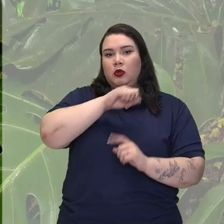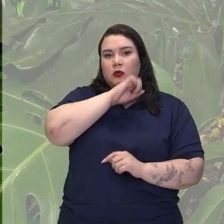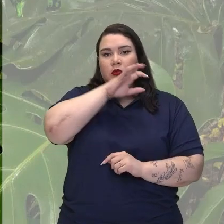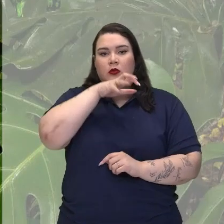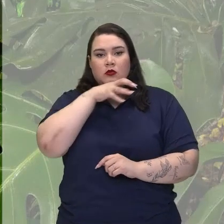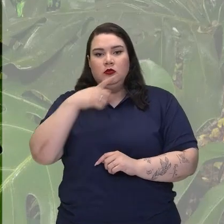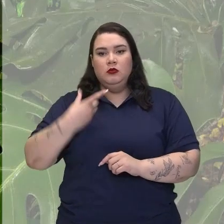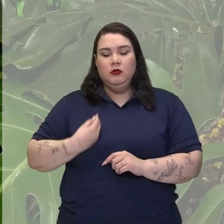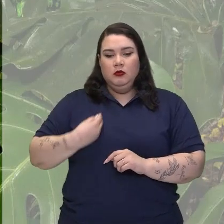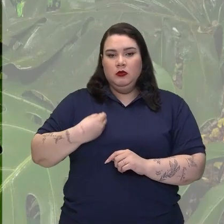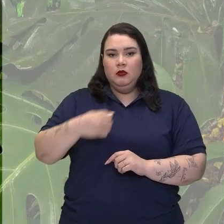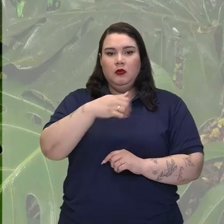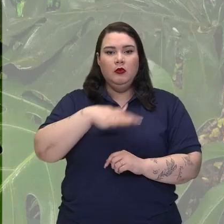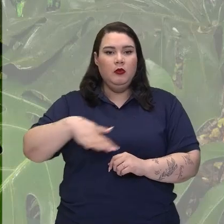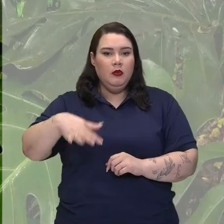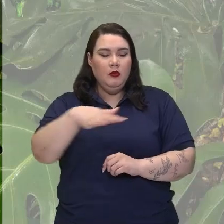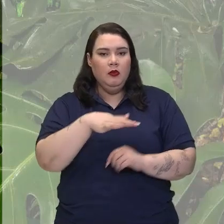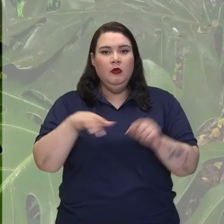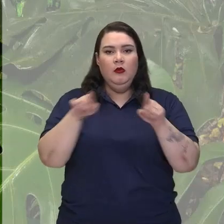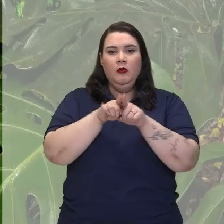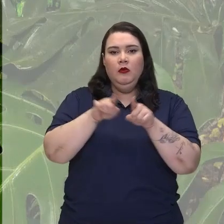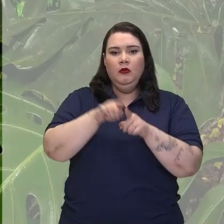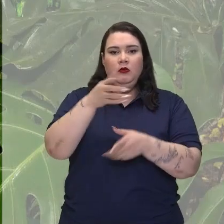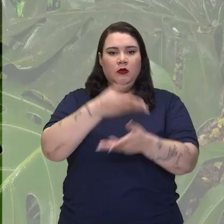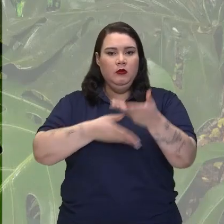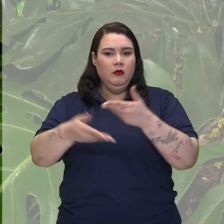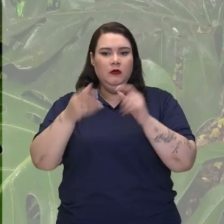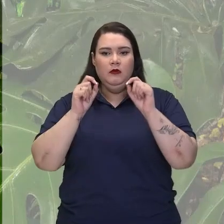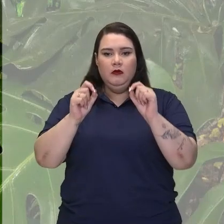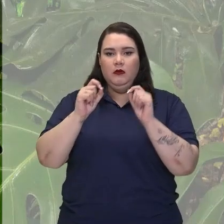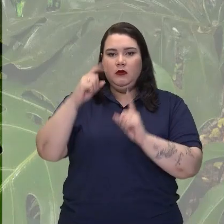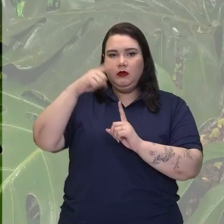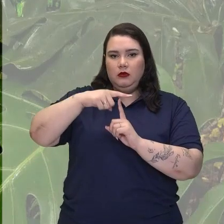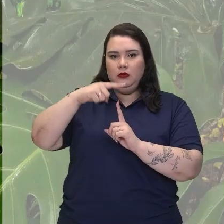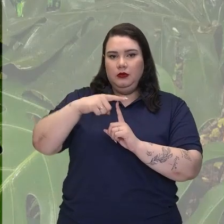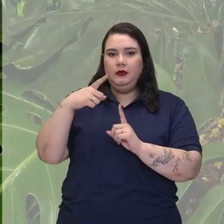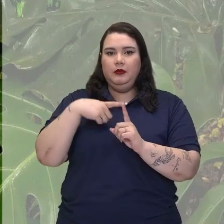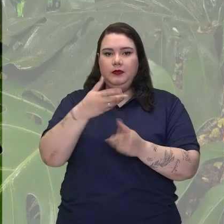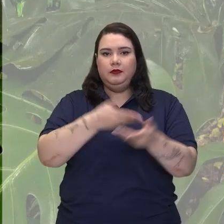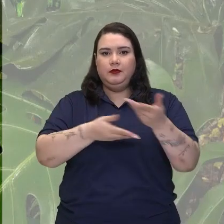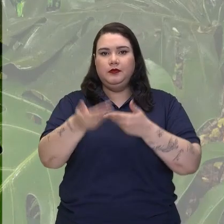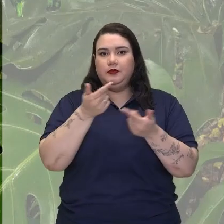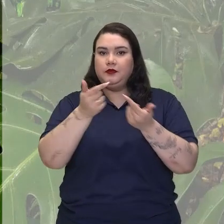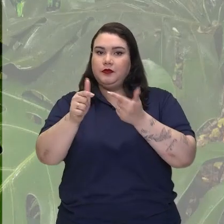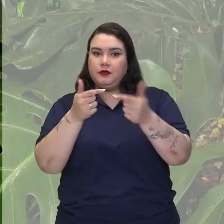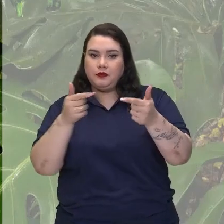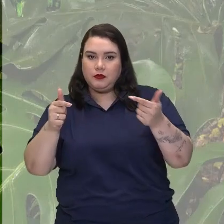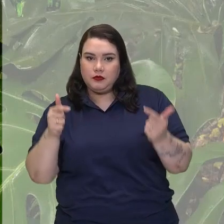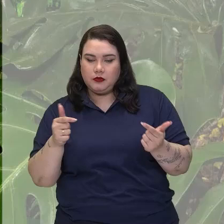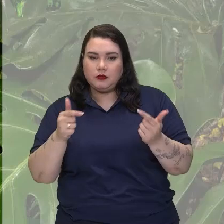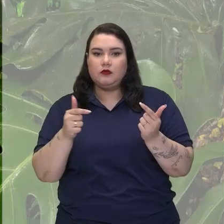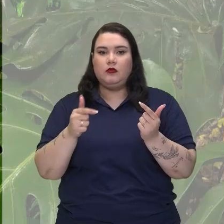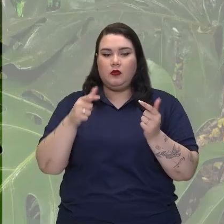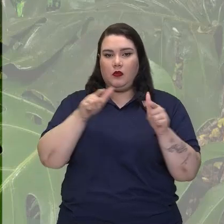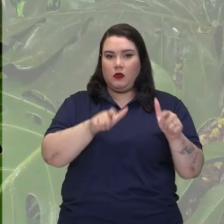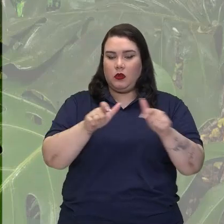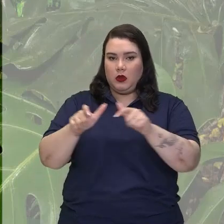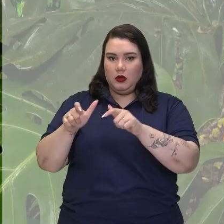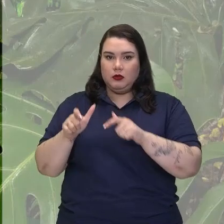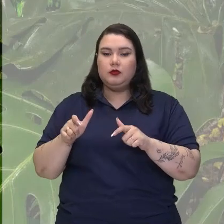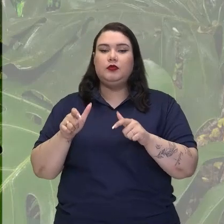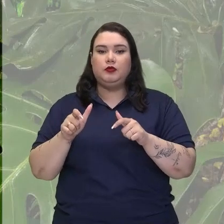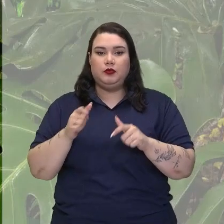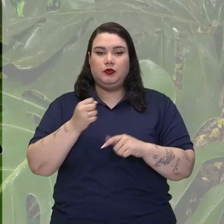onde ela está vivendo, quanto a interação da espécie com outras espécies ali naquele local,